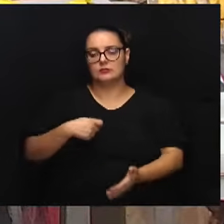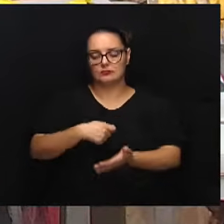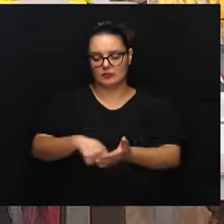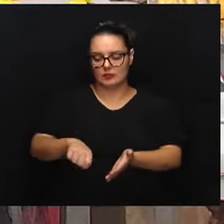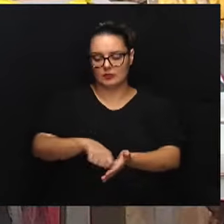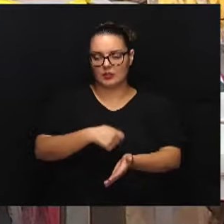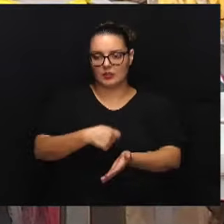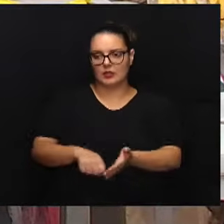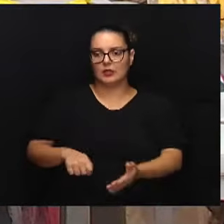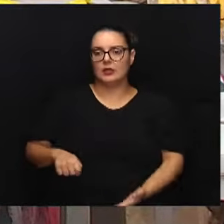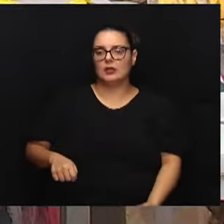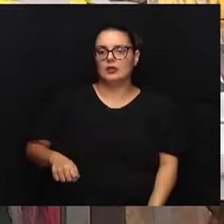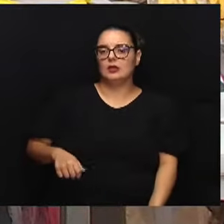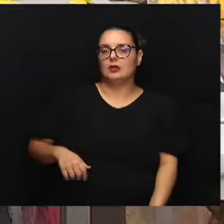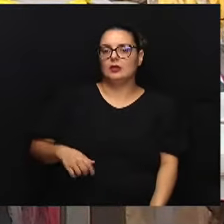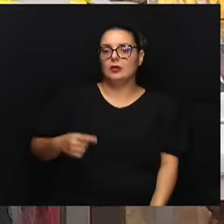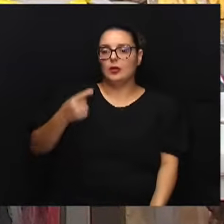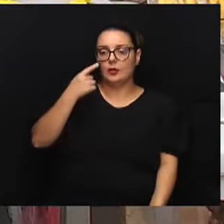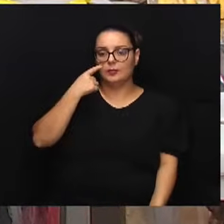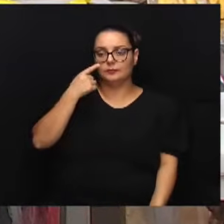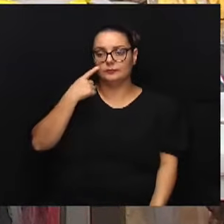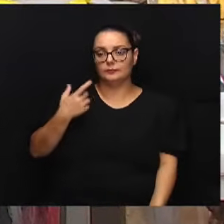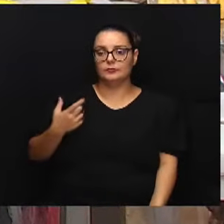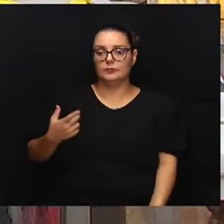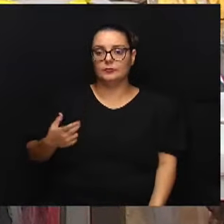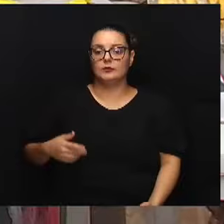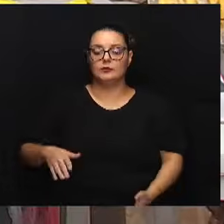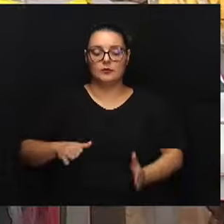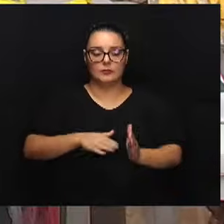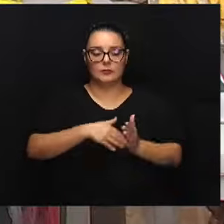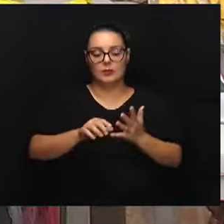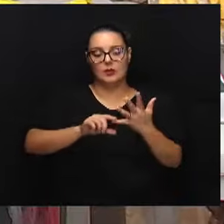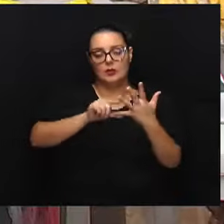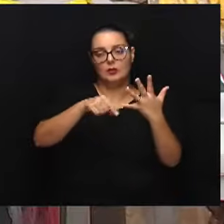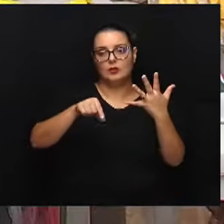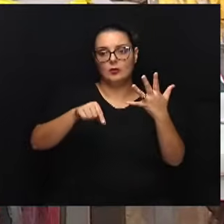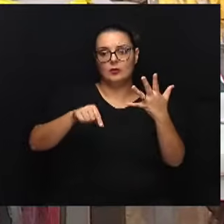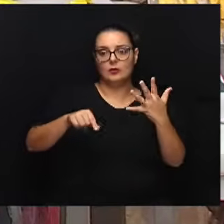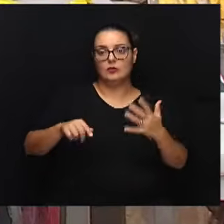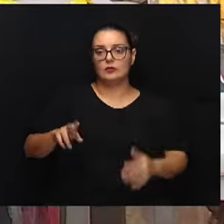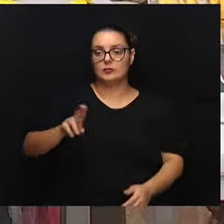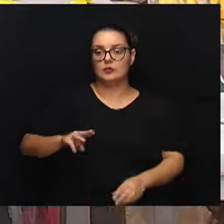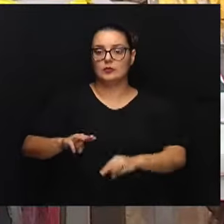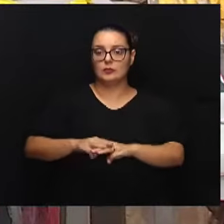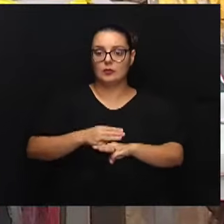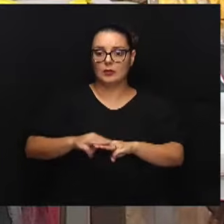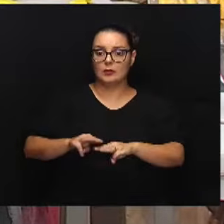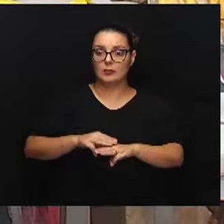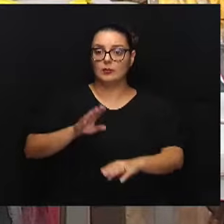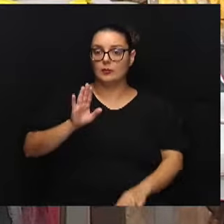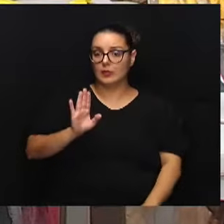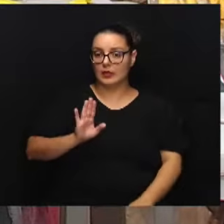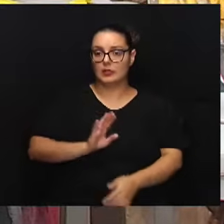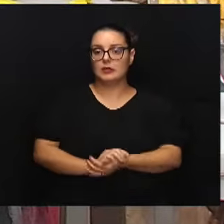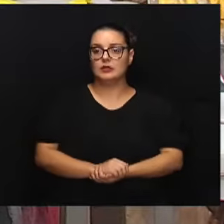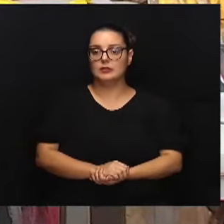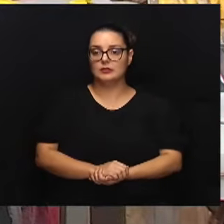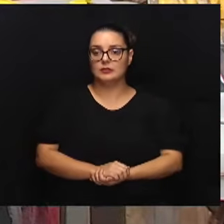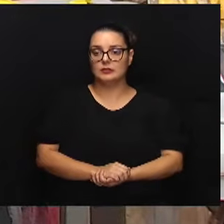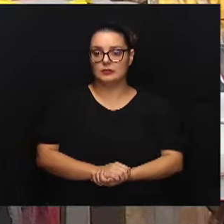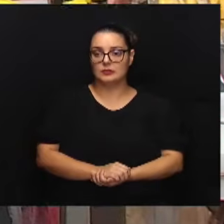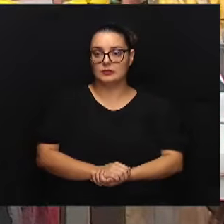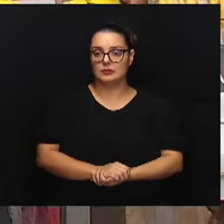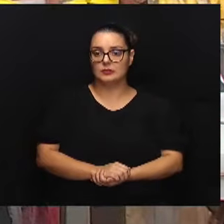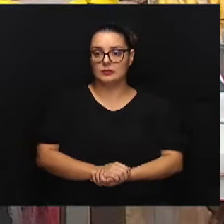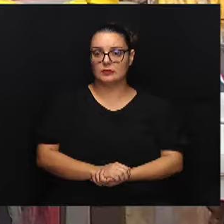podem tirar. Aqui, olha só, a gente vai pintar esse galho, certo? Vamos usar o marrom. Porém, como tem